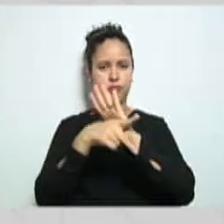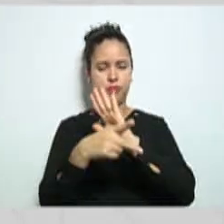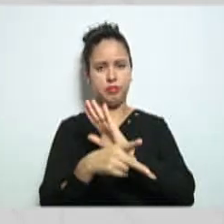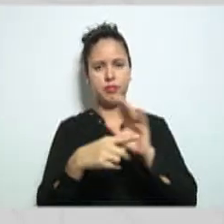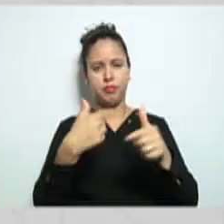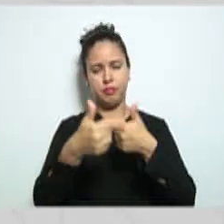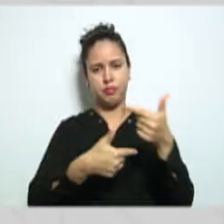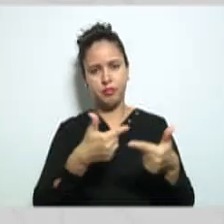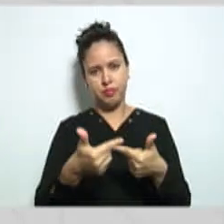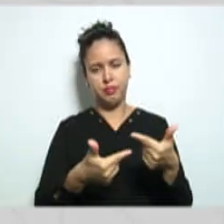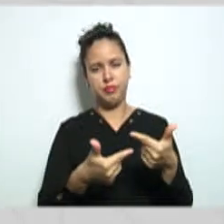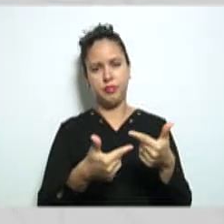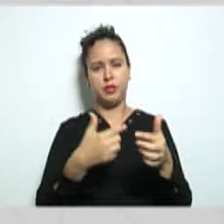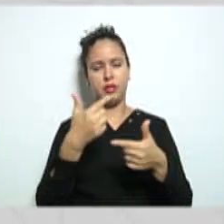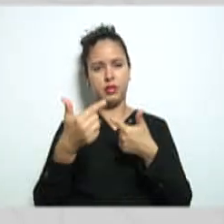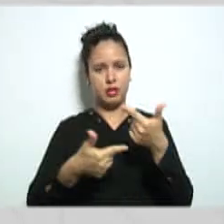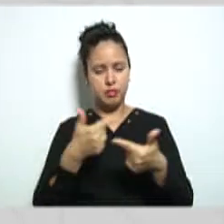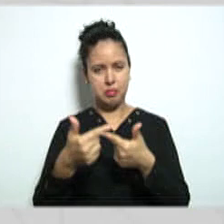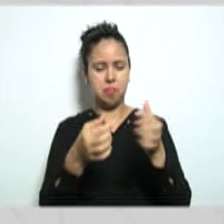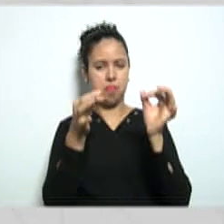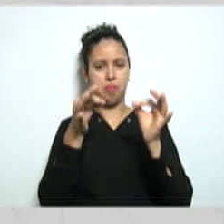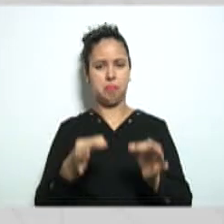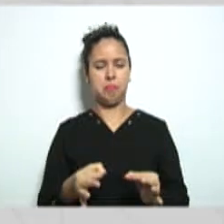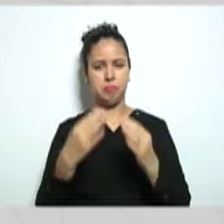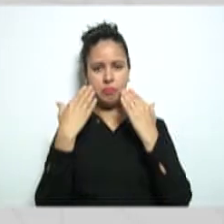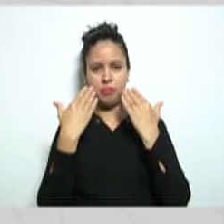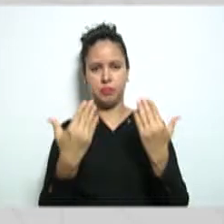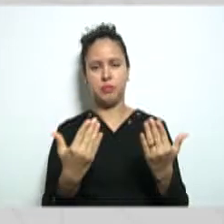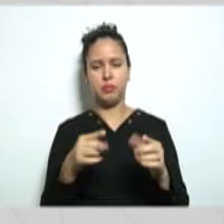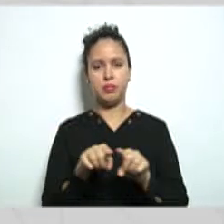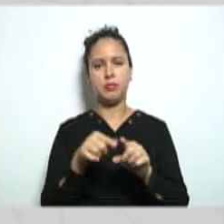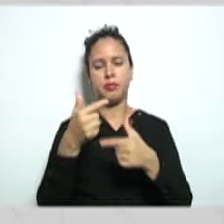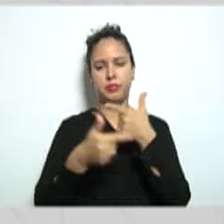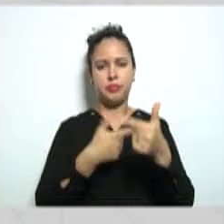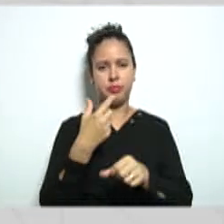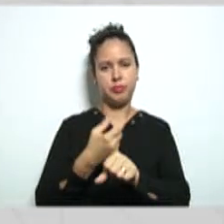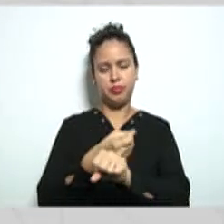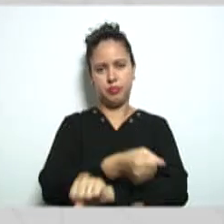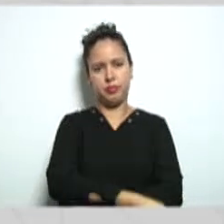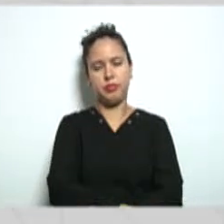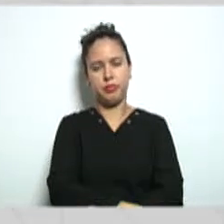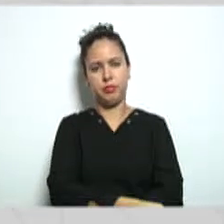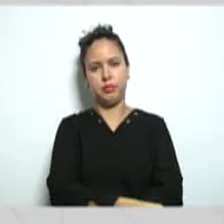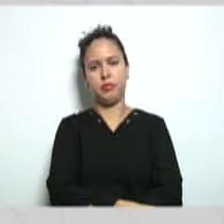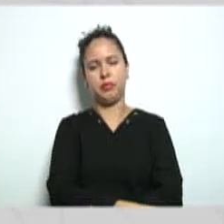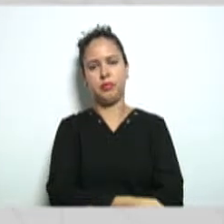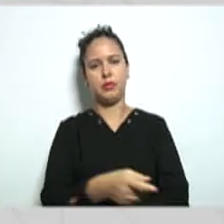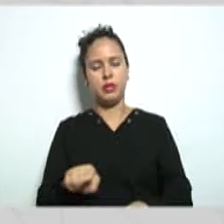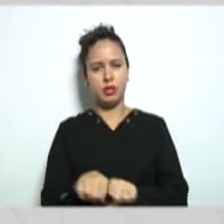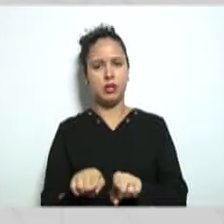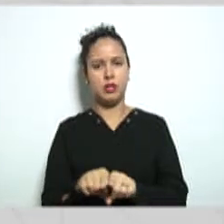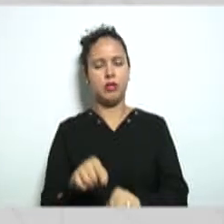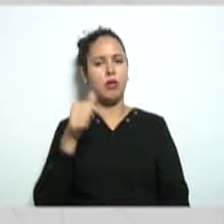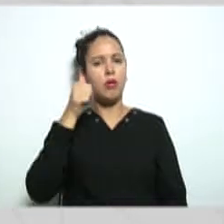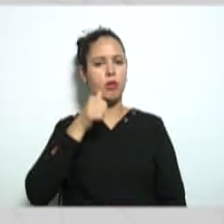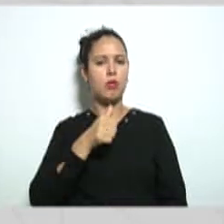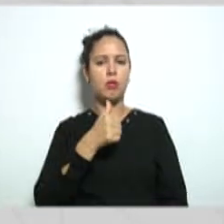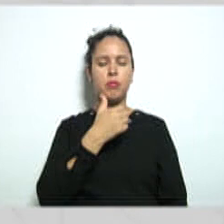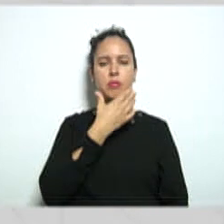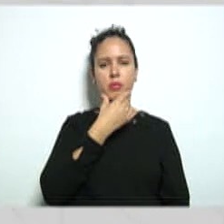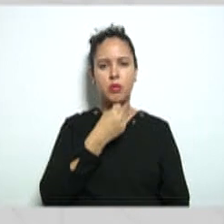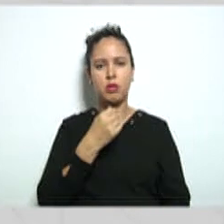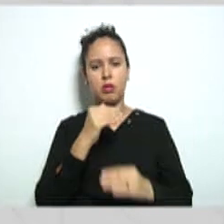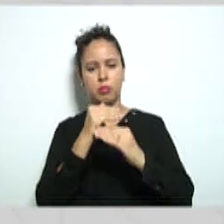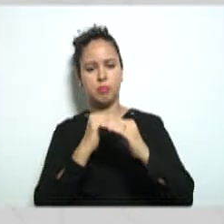trabalho decente e trabalho escravo, a relação entre gênero e desigualdade no